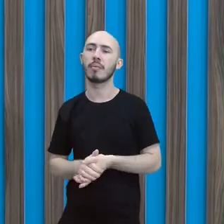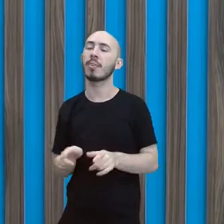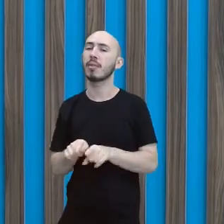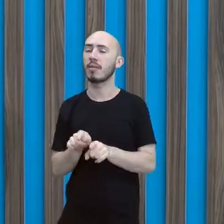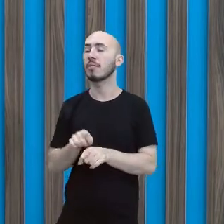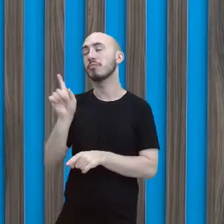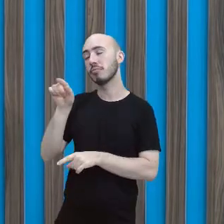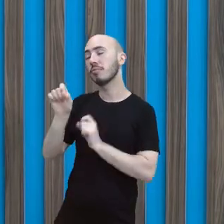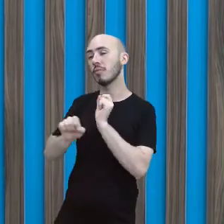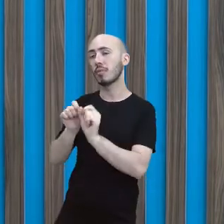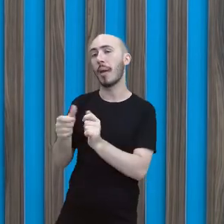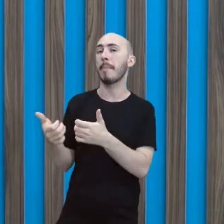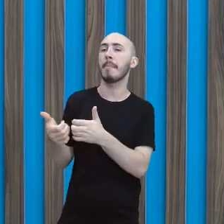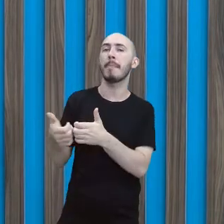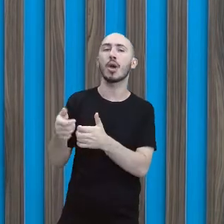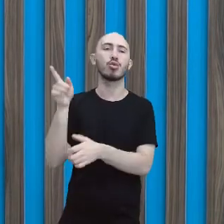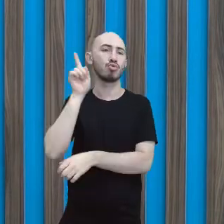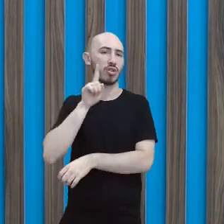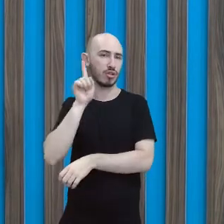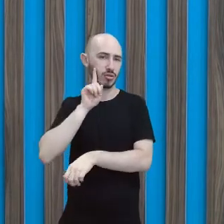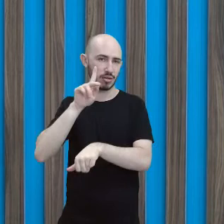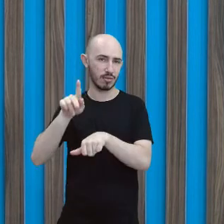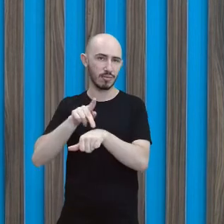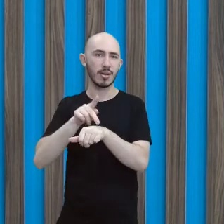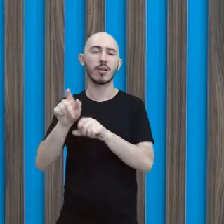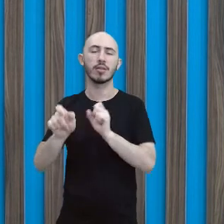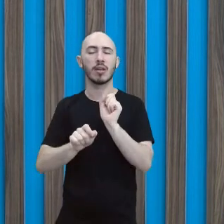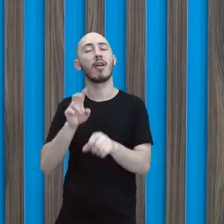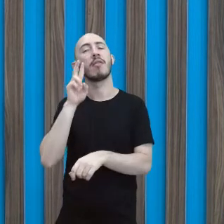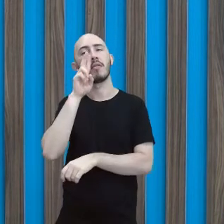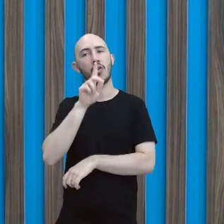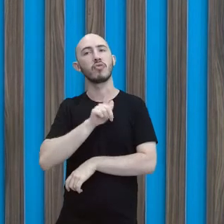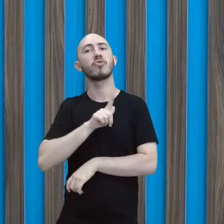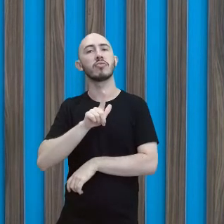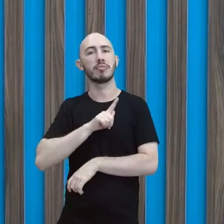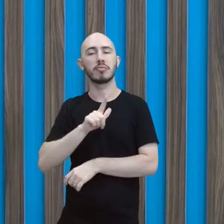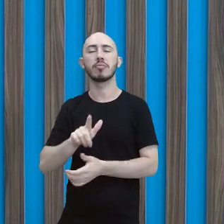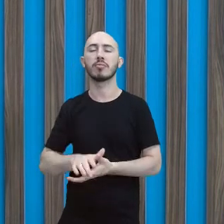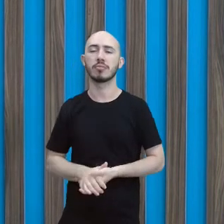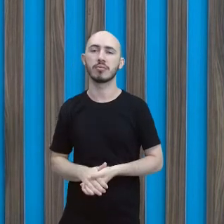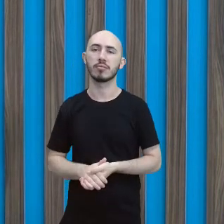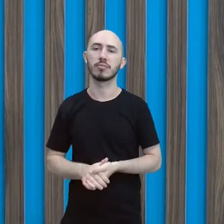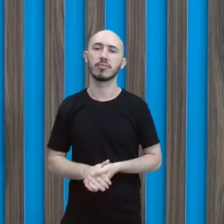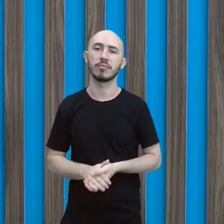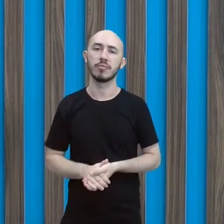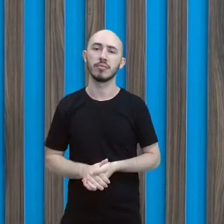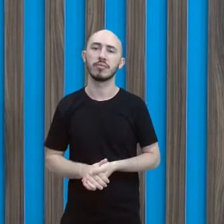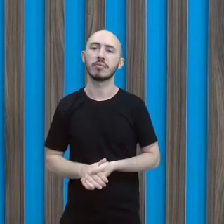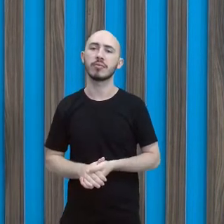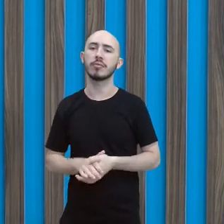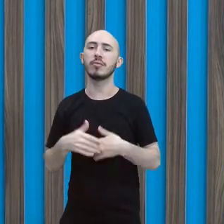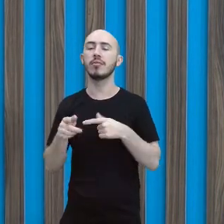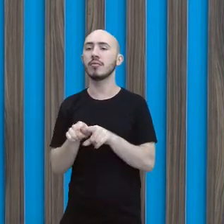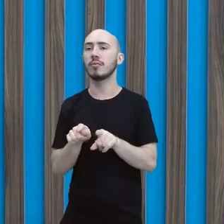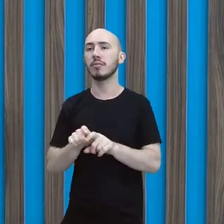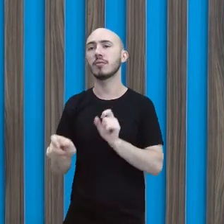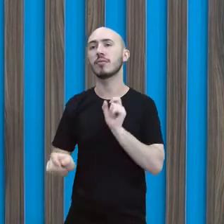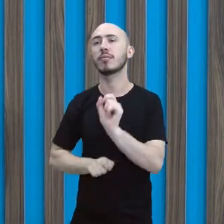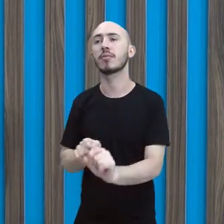Estados Unidos, né? Aí, principalmente, é muito forte essa questão lá, né? Teve essa do Donald Trump,